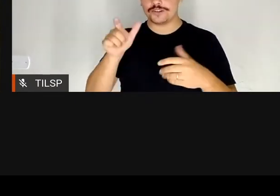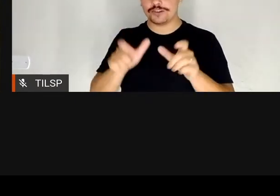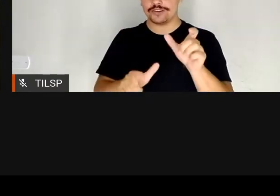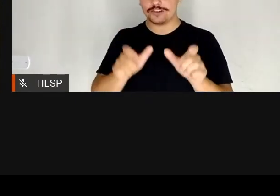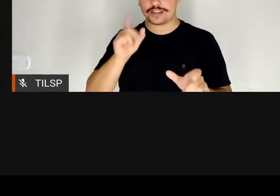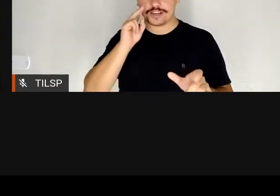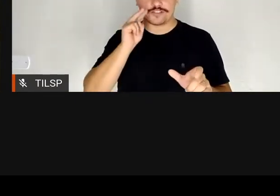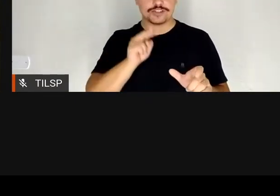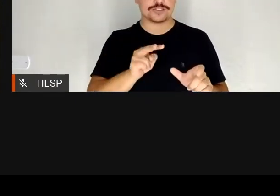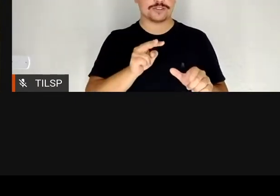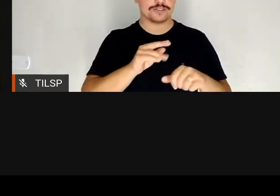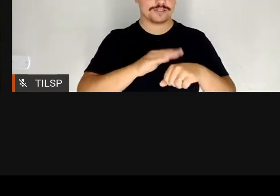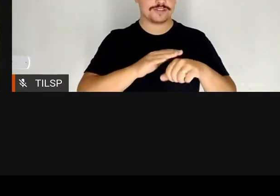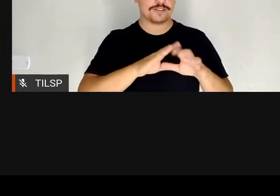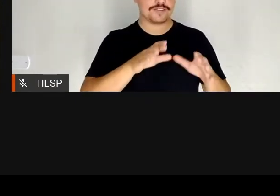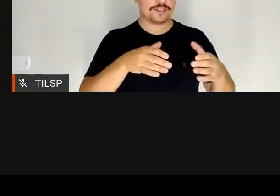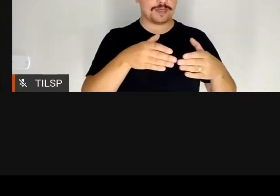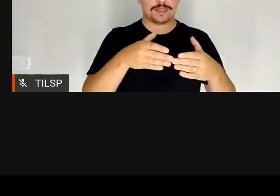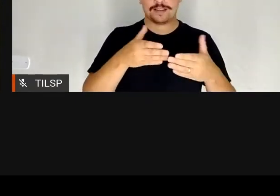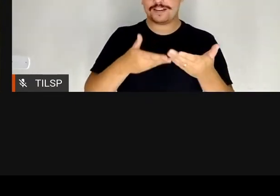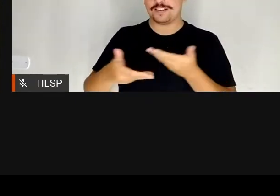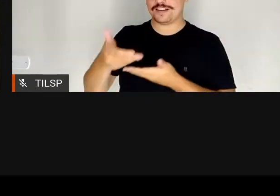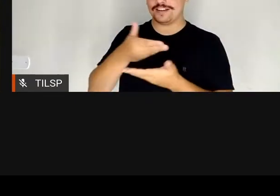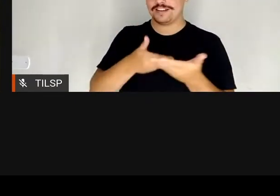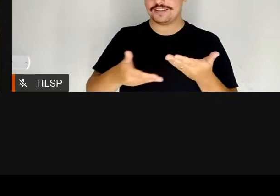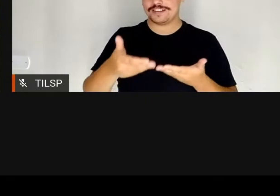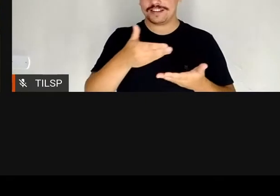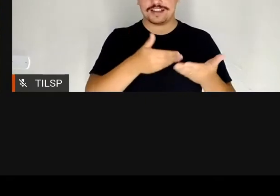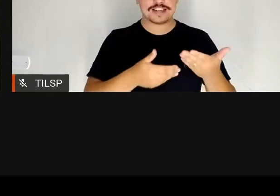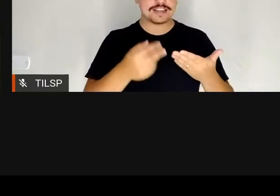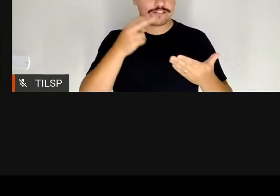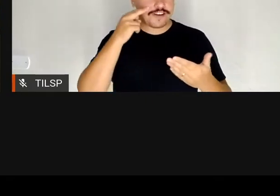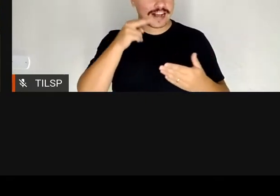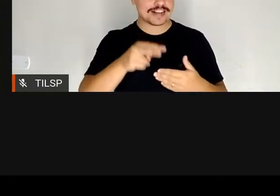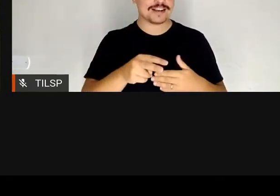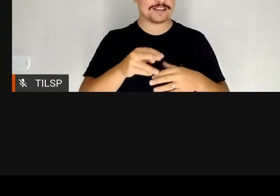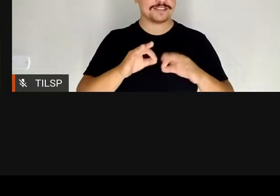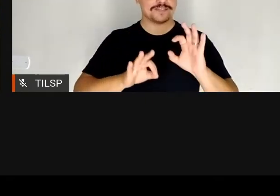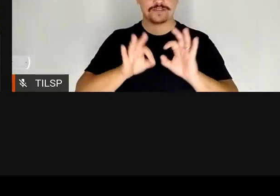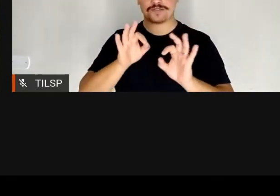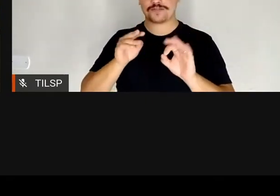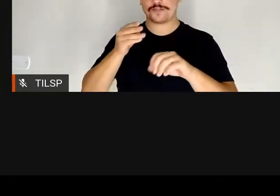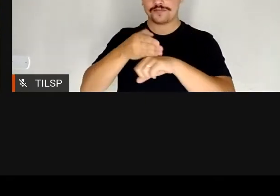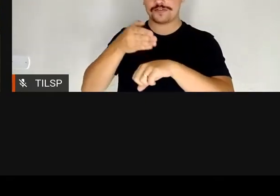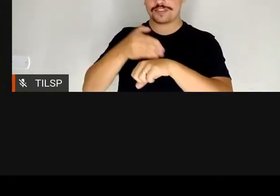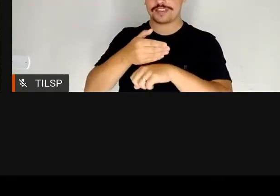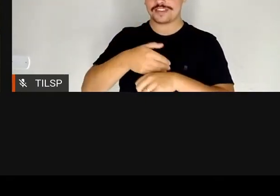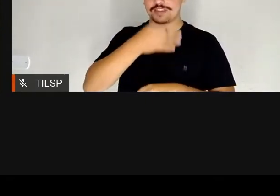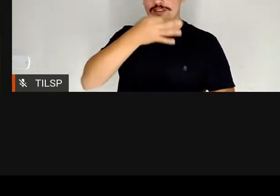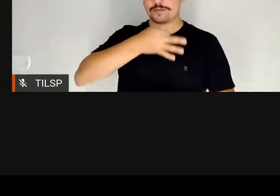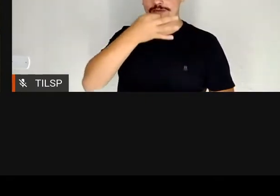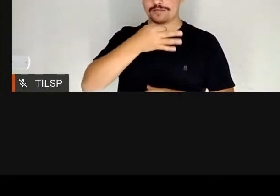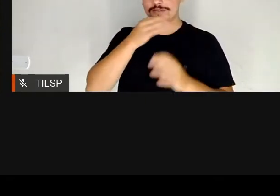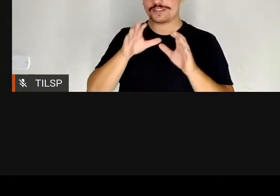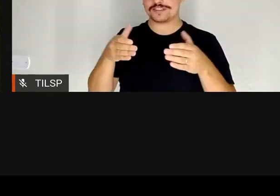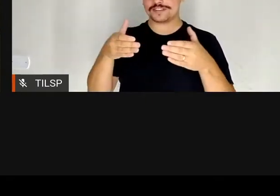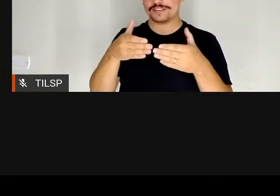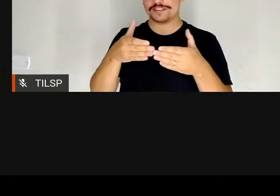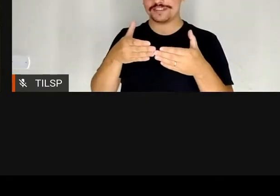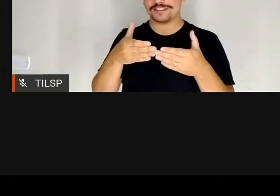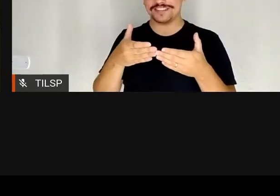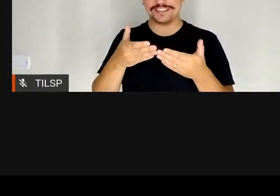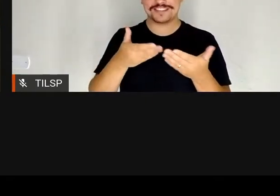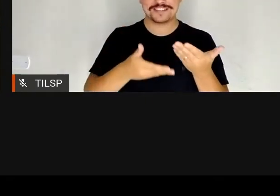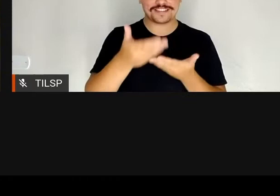profissional. E como fica evidente dos depoimentos, né, de Luiz Carlos Barreto, de Evandro Teixeira, ele, de